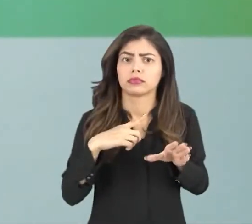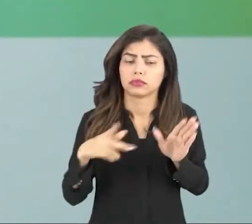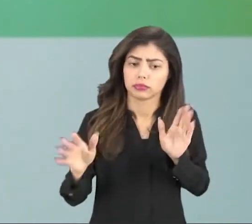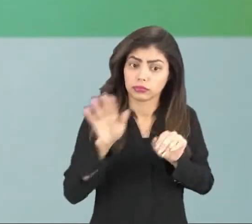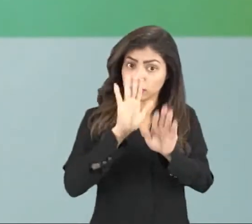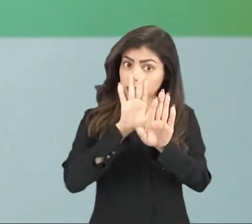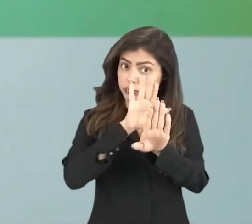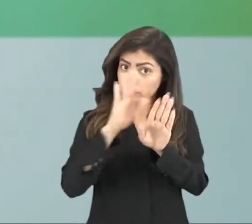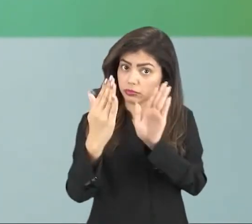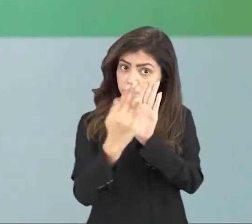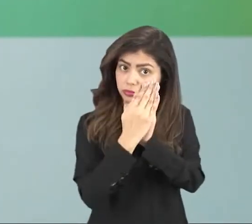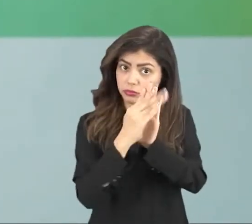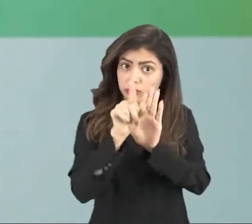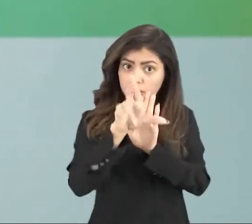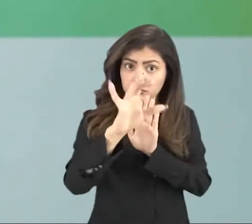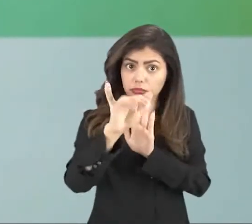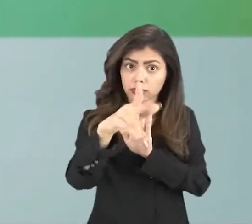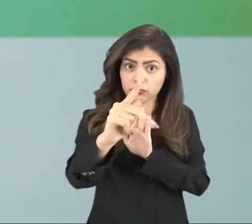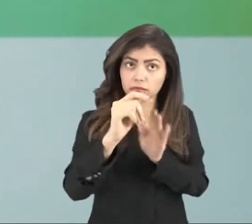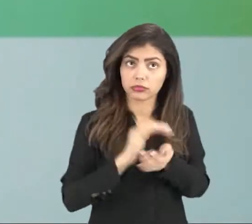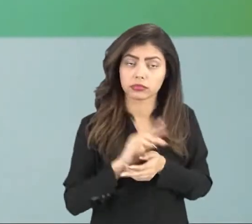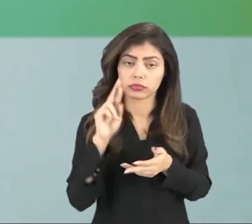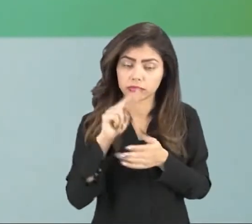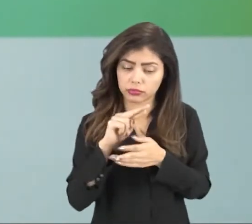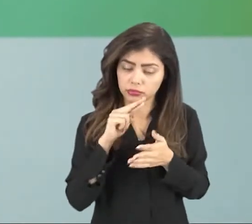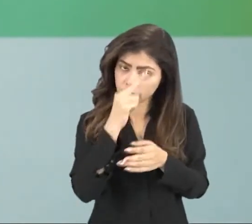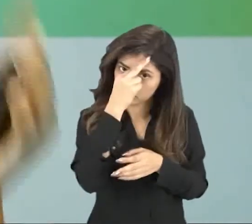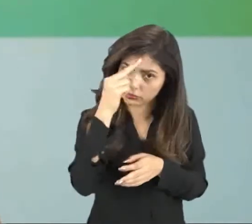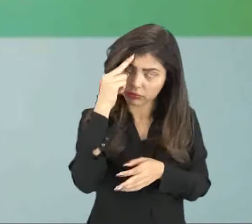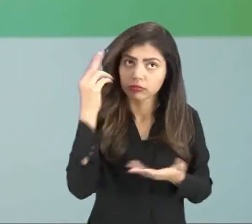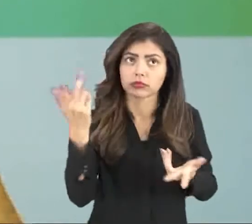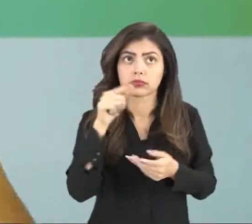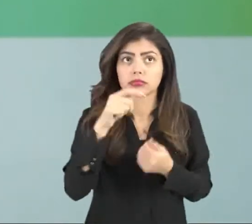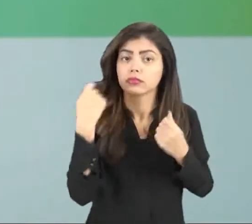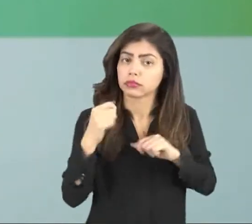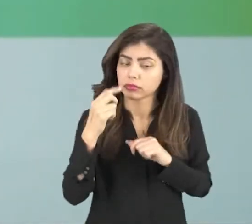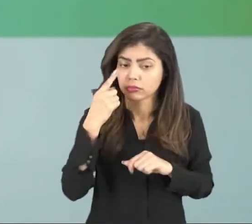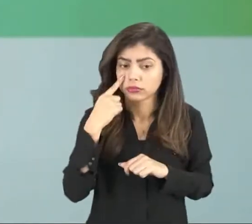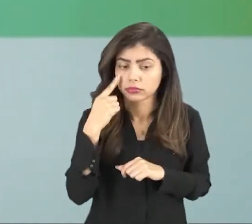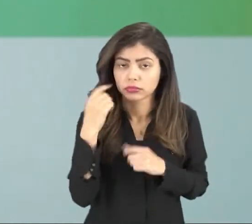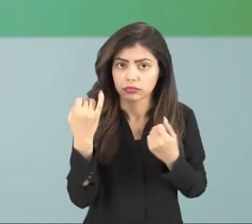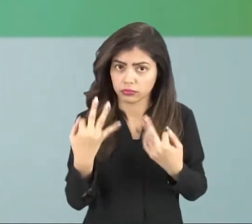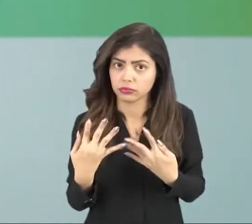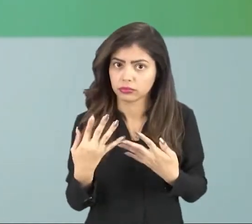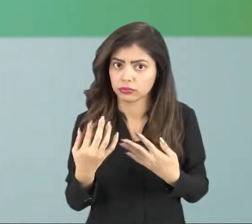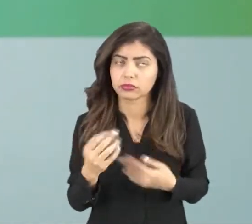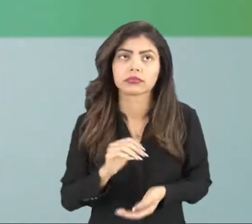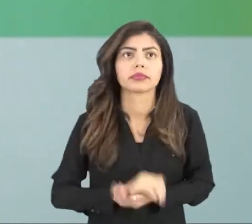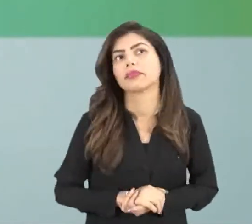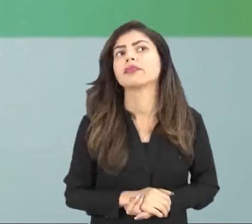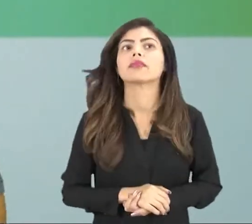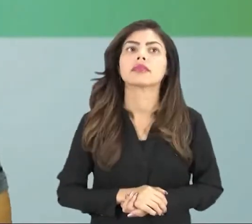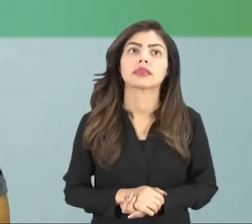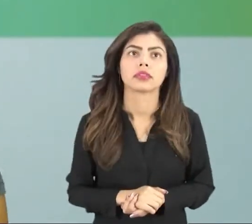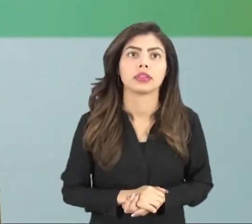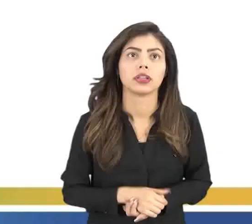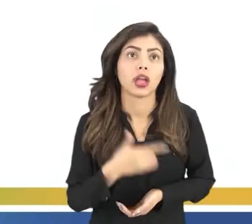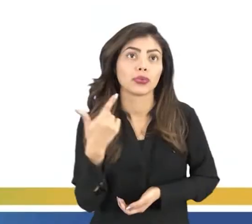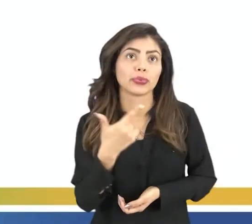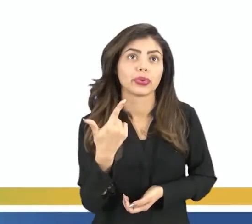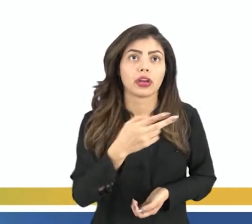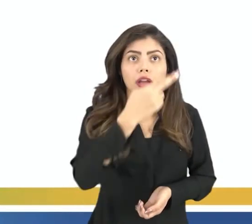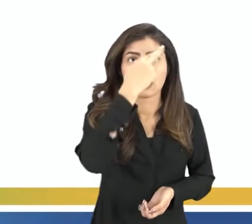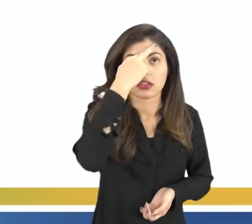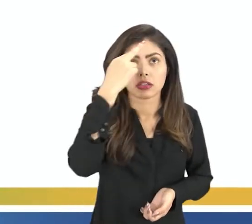da sua história. Se o título não for bom, a pessoa não vai querer ler sua história. E você quer que a pessoa leia a sua história, não é verdade? 2.